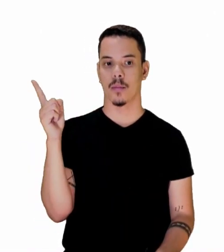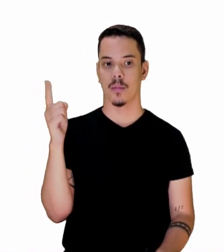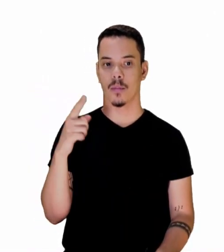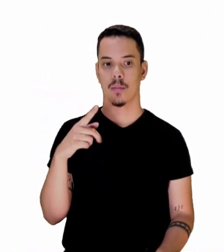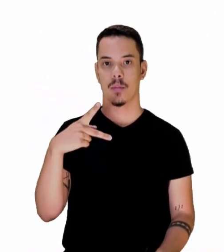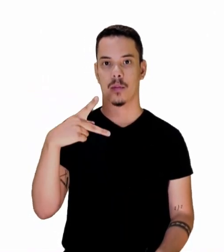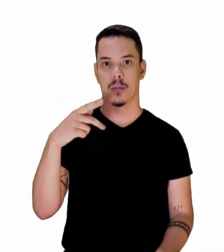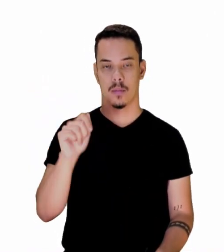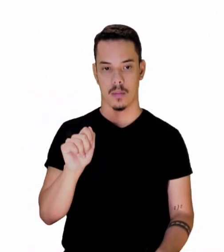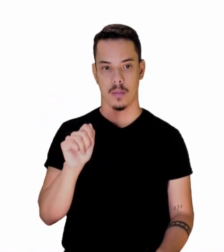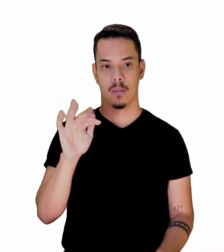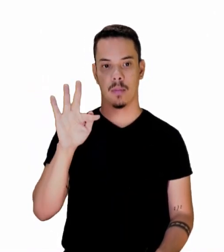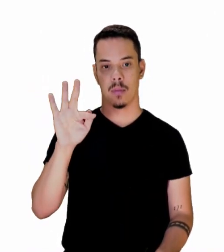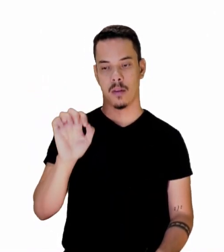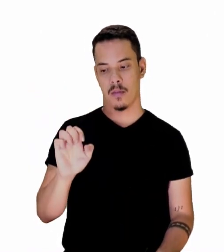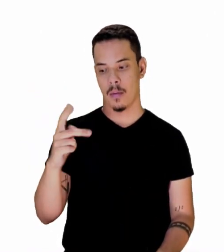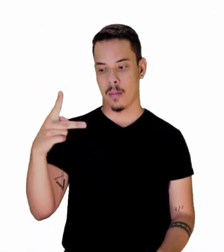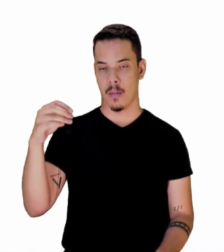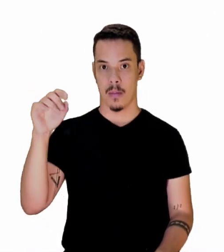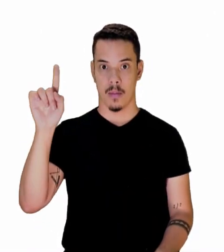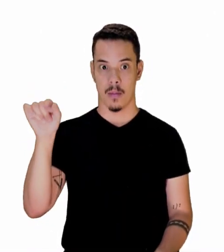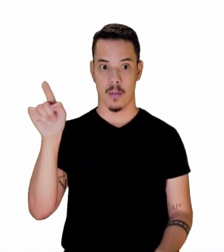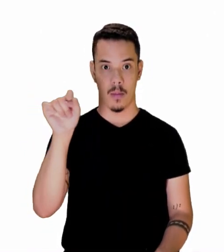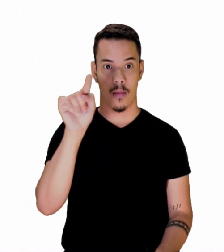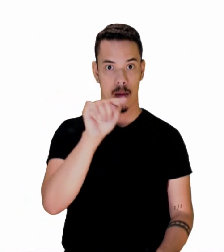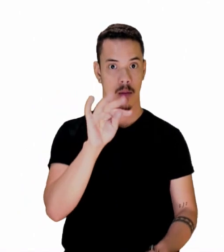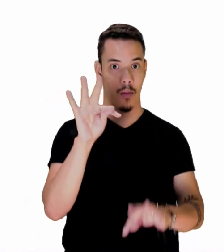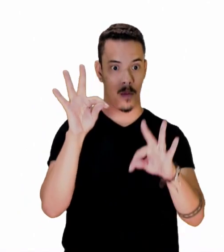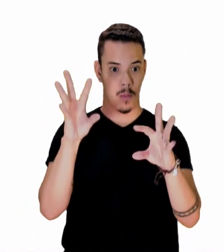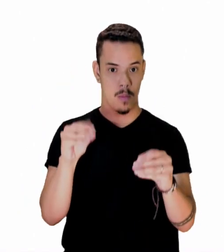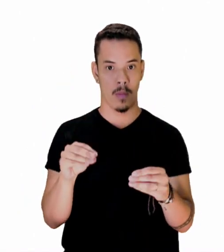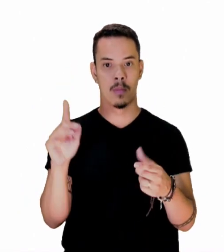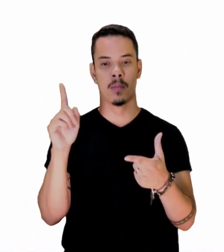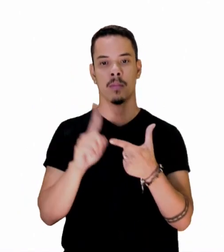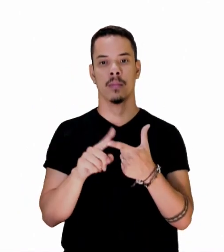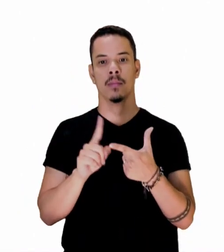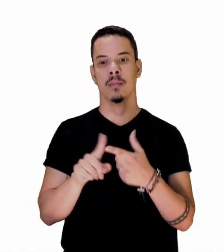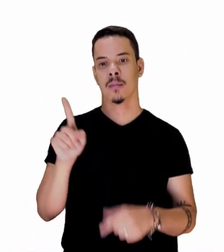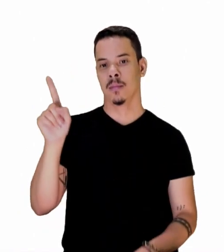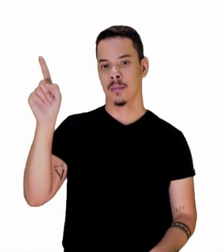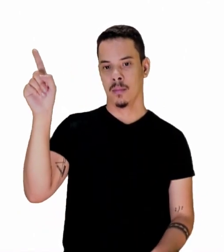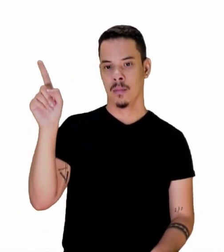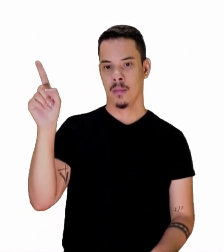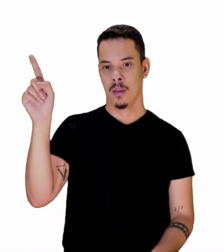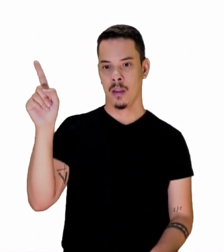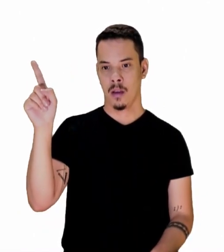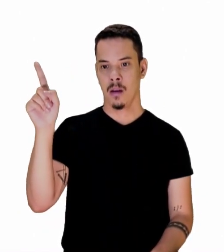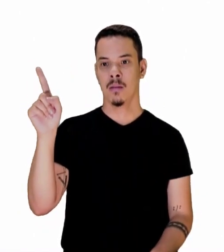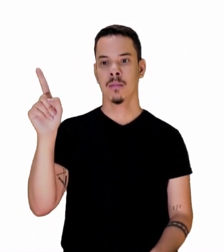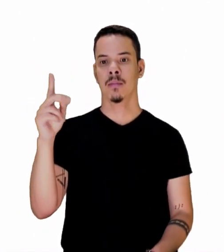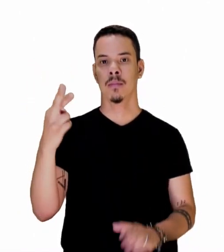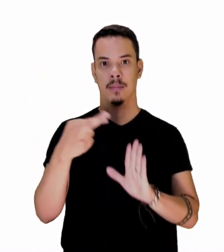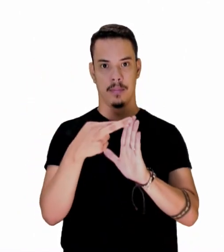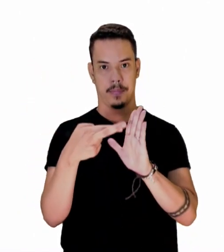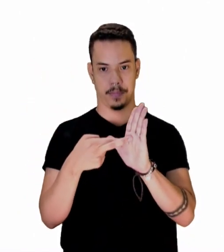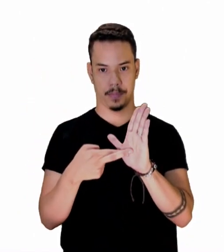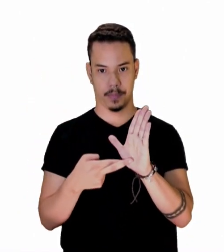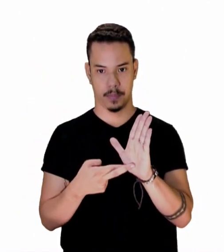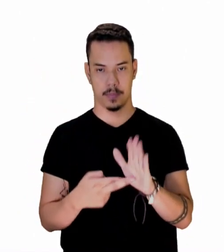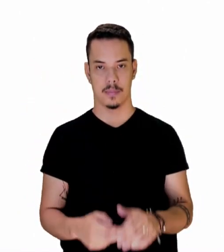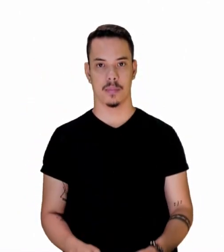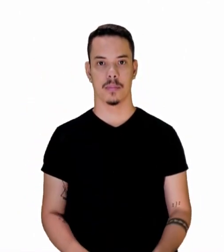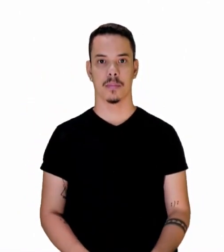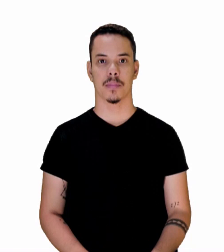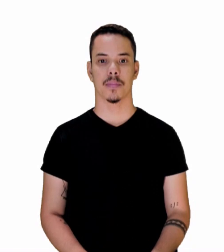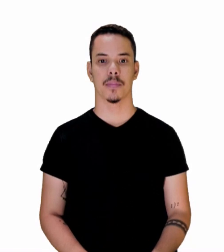Beleza? Também são acentuados oxítonos terminados em A, E, O, S, em, ens.